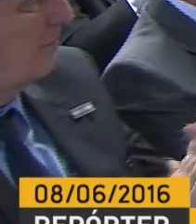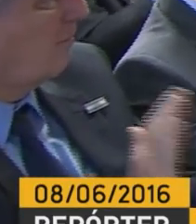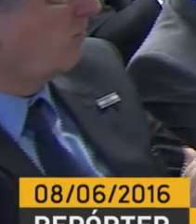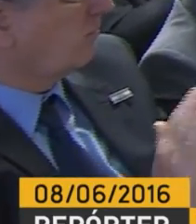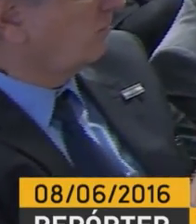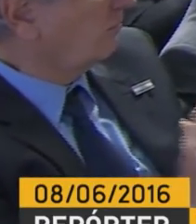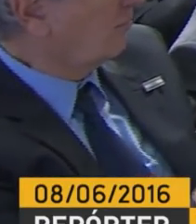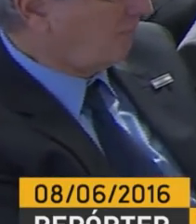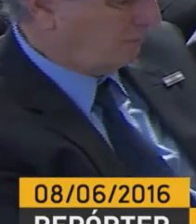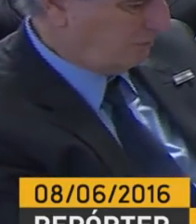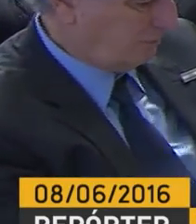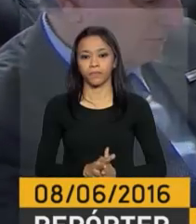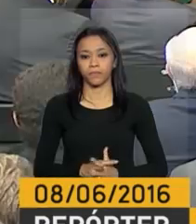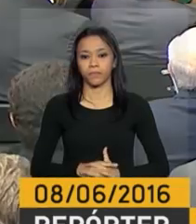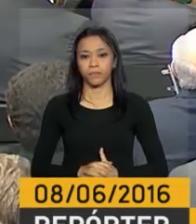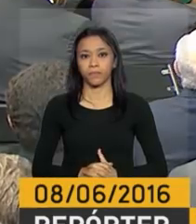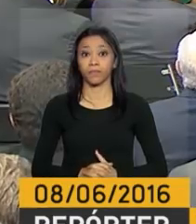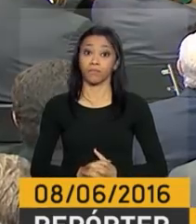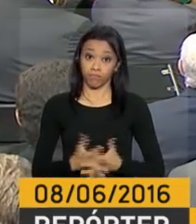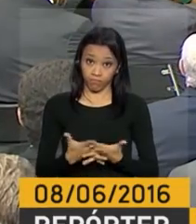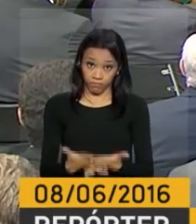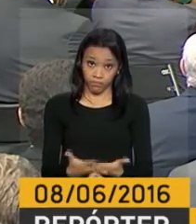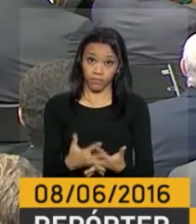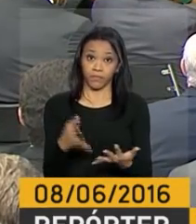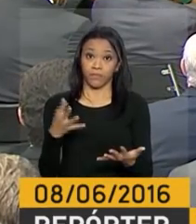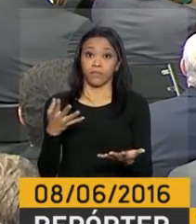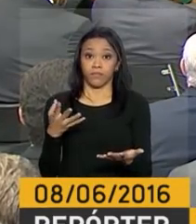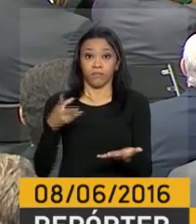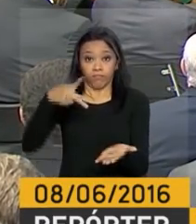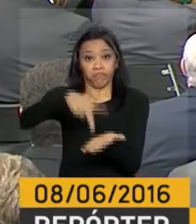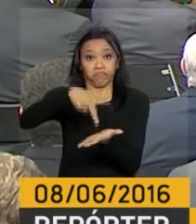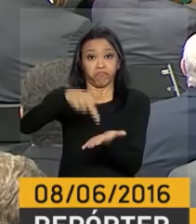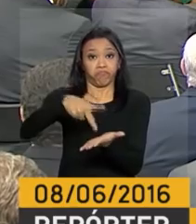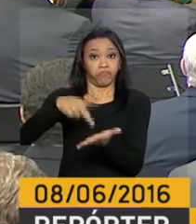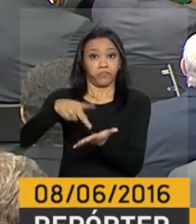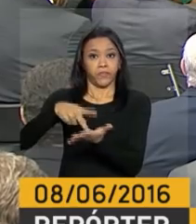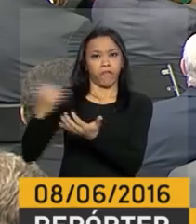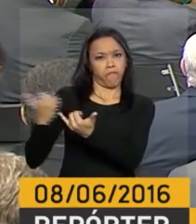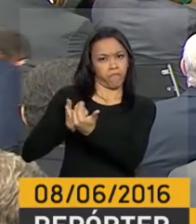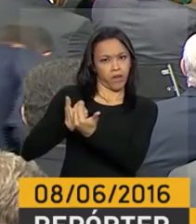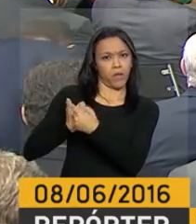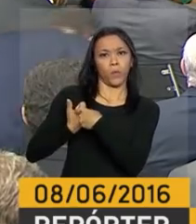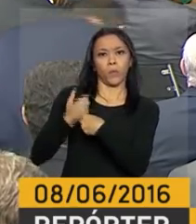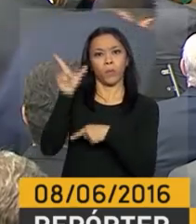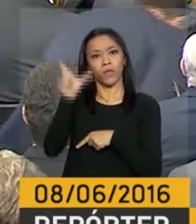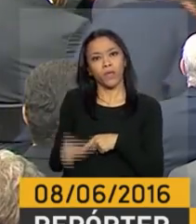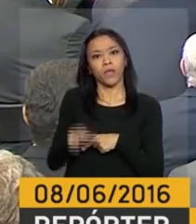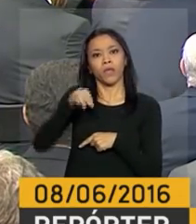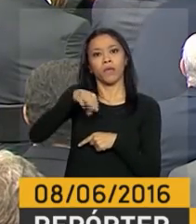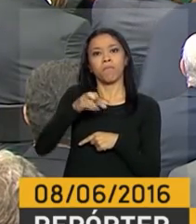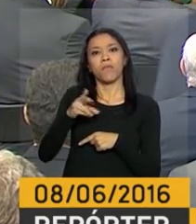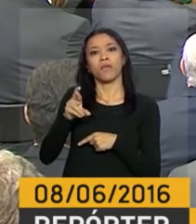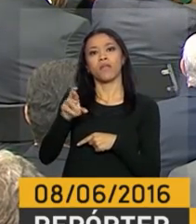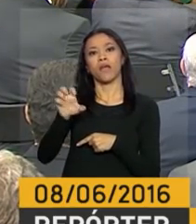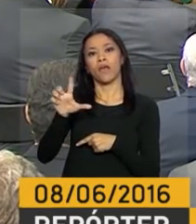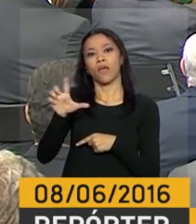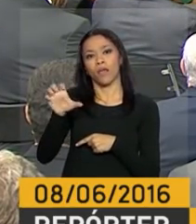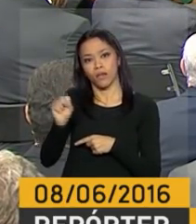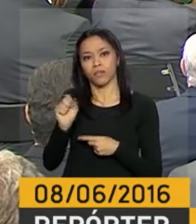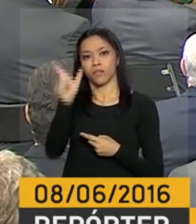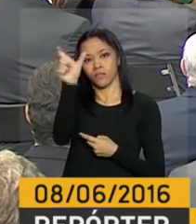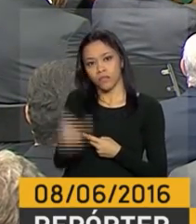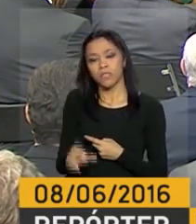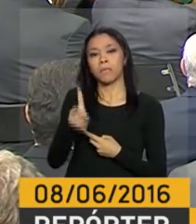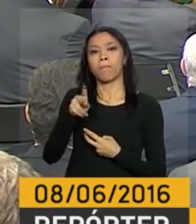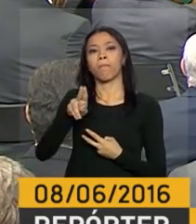na verdade disseram o mereles Marcos Pereira Paulo